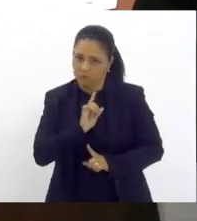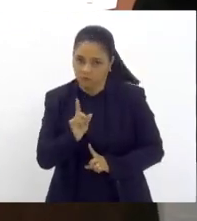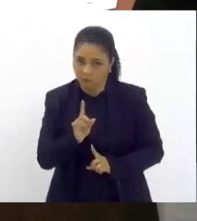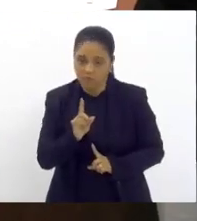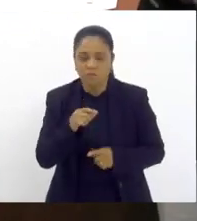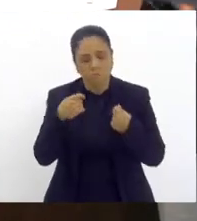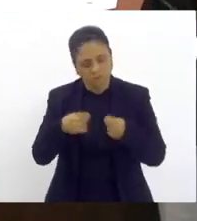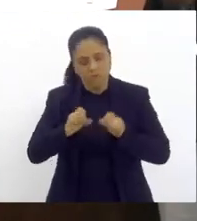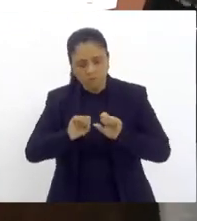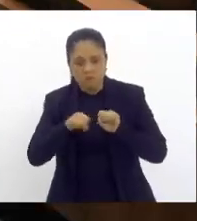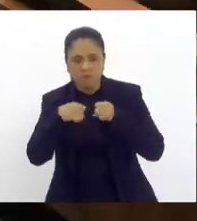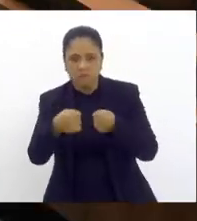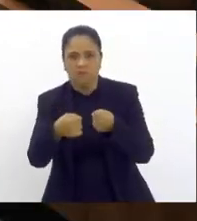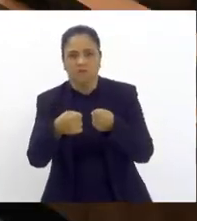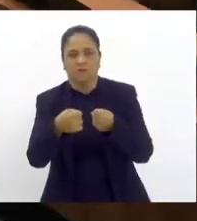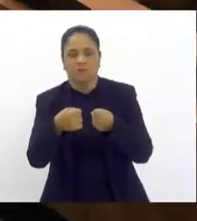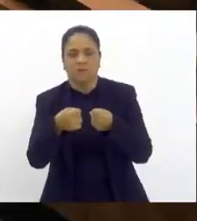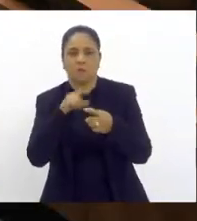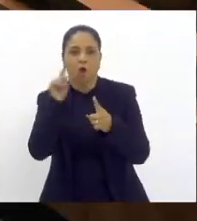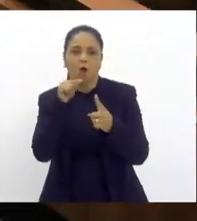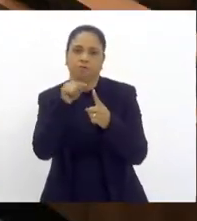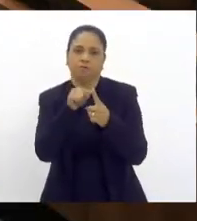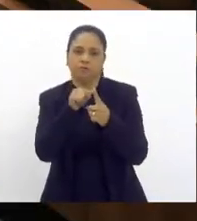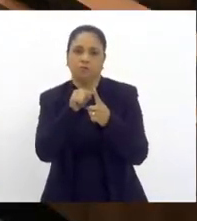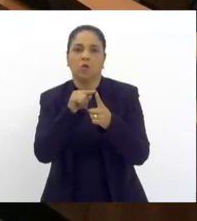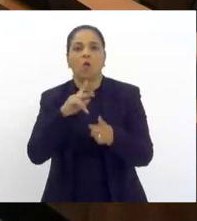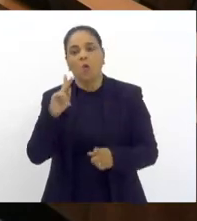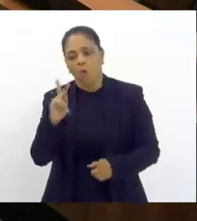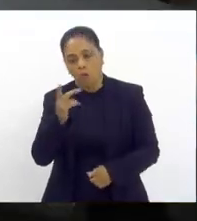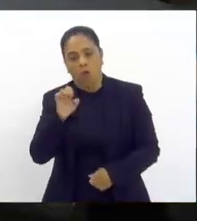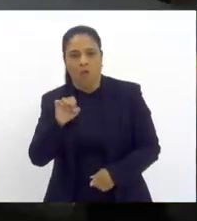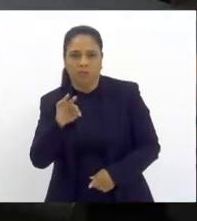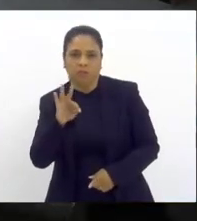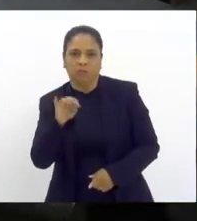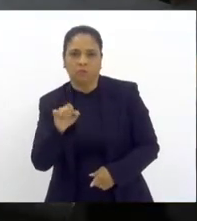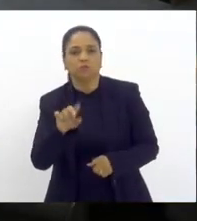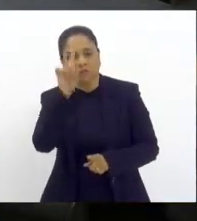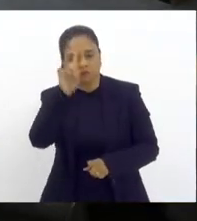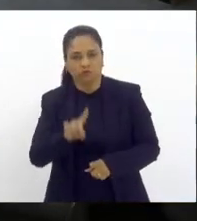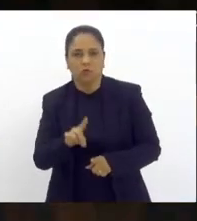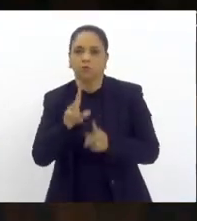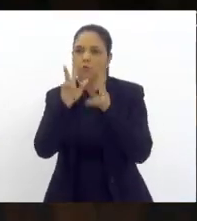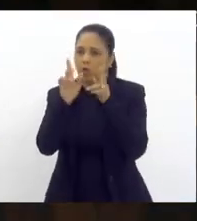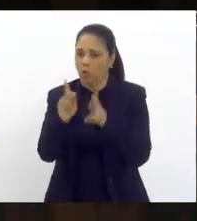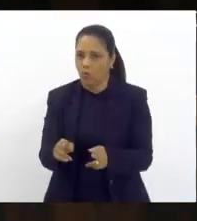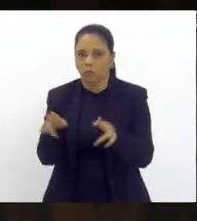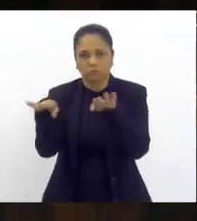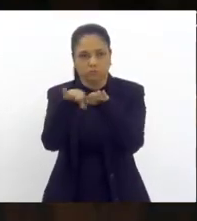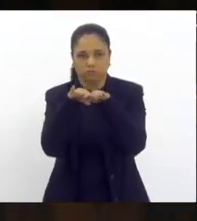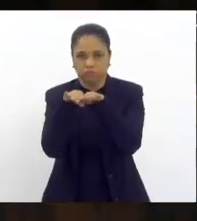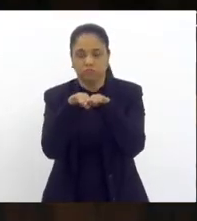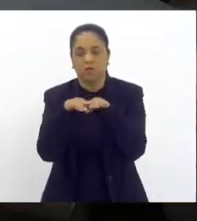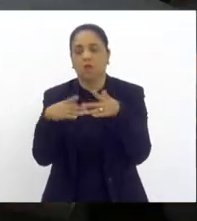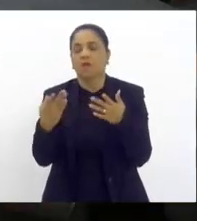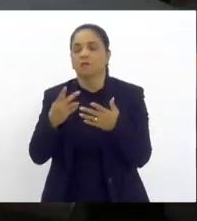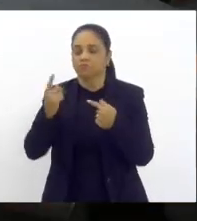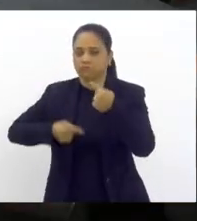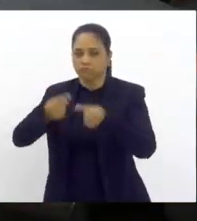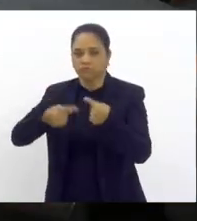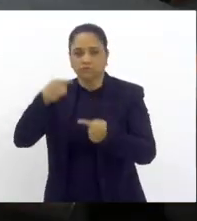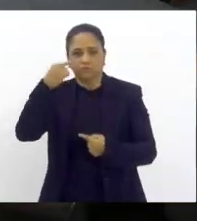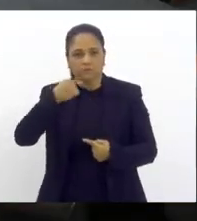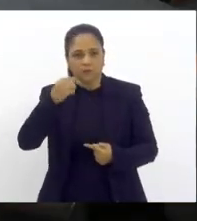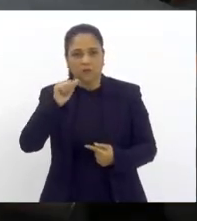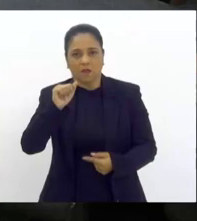você bem disse, todos têm direito, os héteros também. Muito obrigado, presidente. Ainda em discussão, deputado Rodrigo Amorim. Senhora presidente,